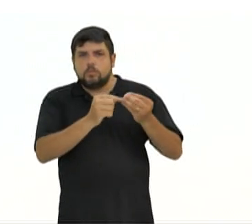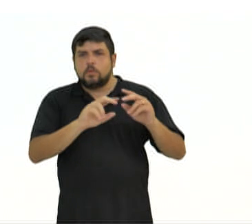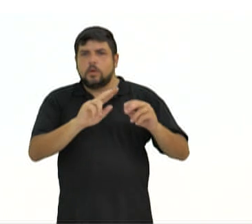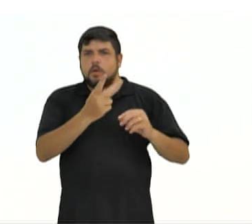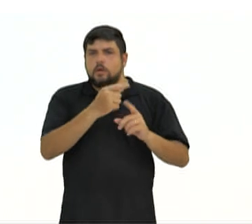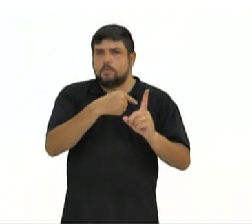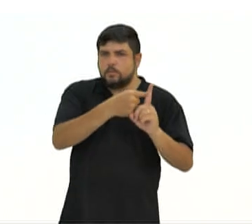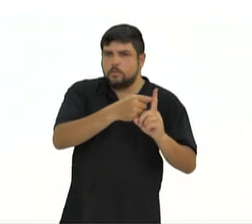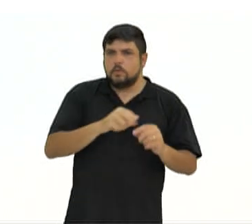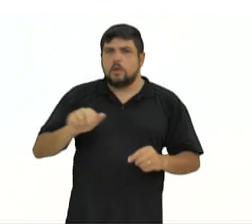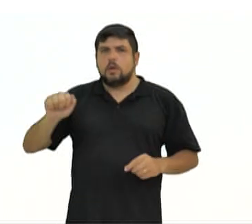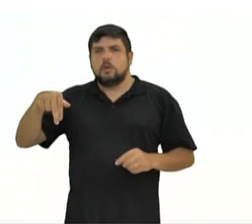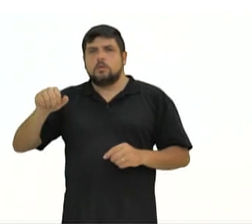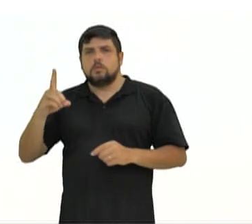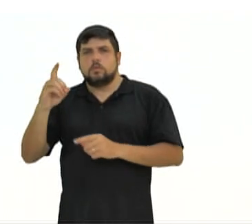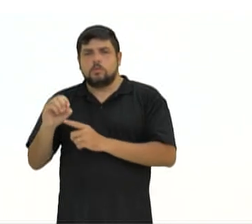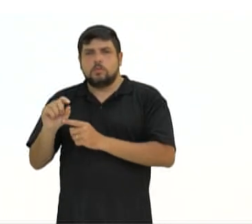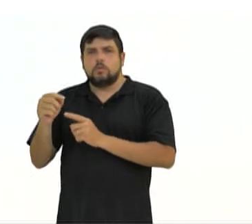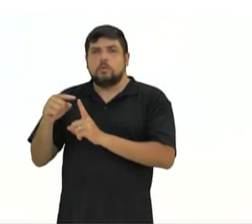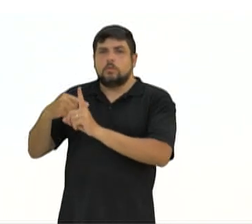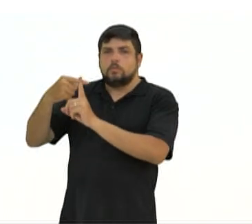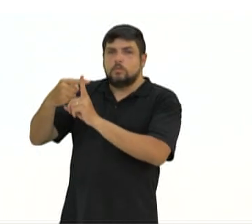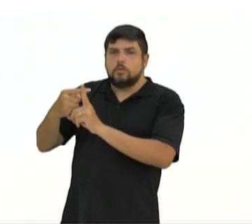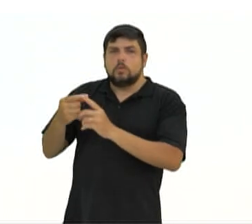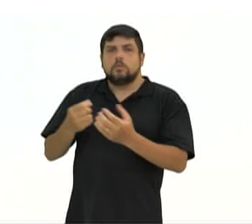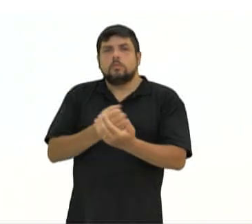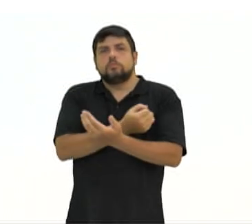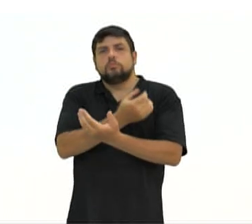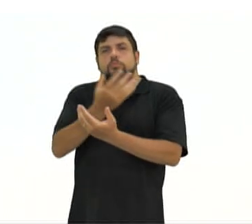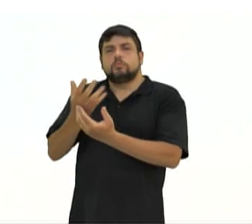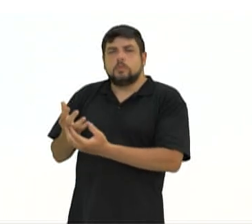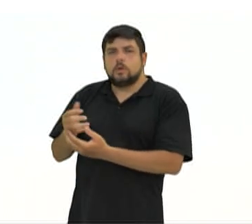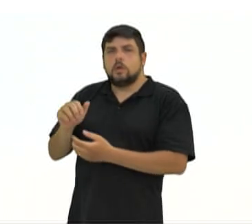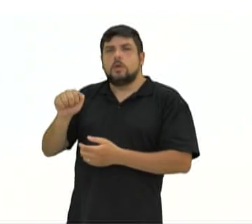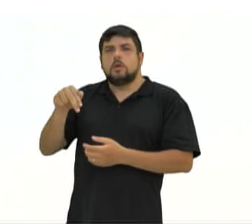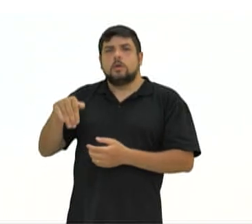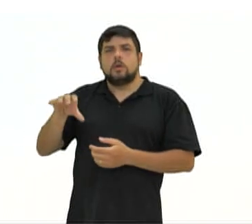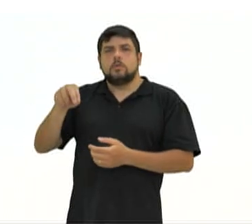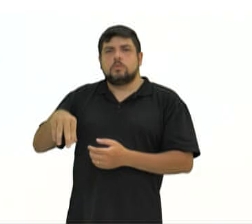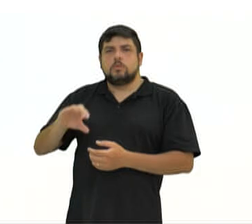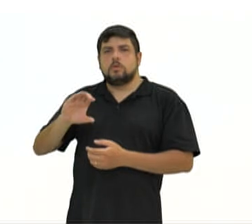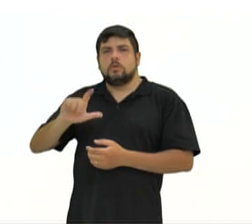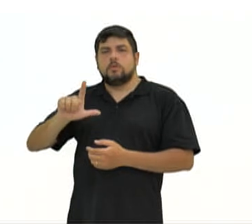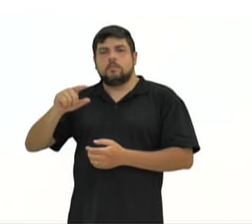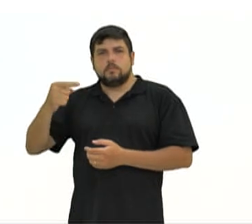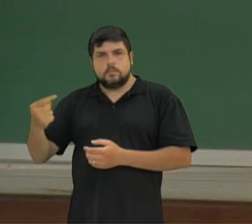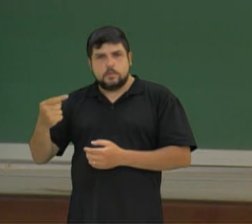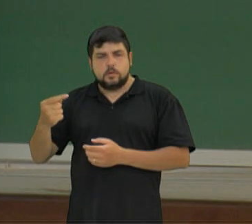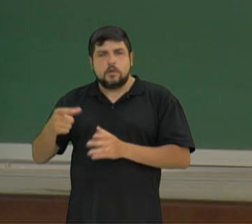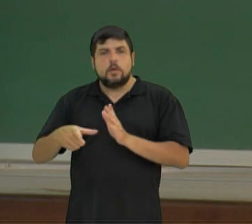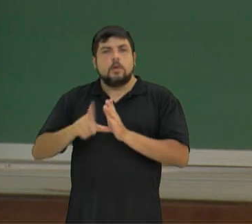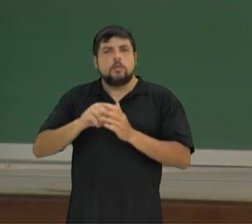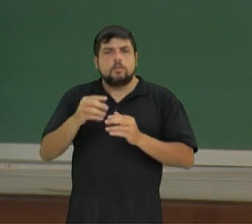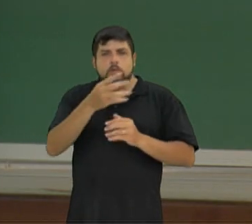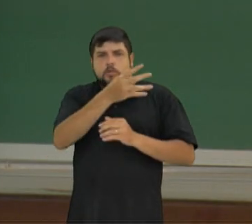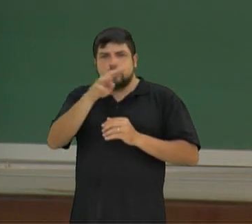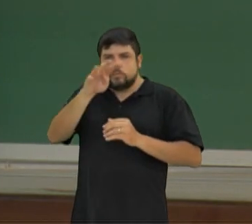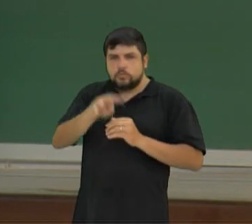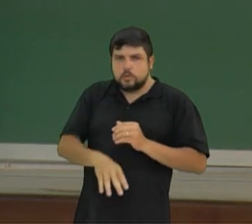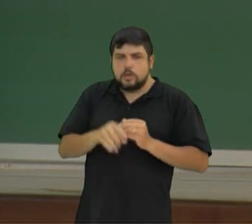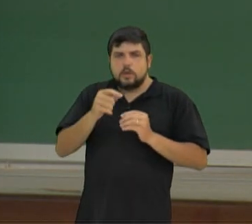H+, e o anodo, que é o polo positivo, vai ter a descarga do ânion Cl-, segundo a nossa tabelinha da